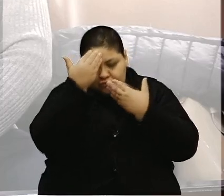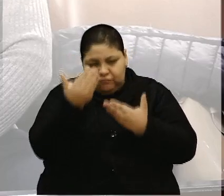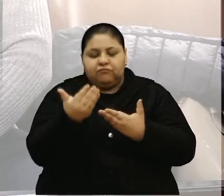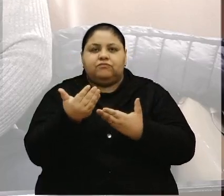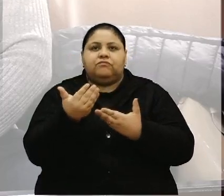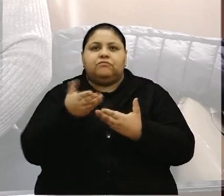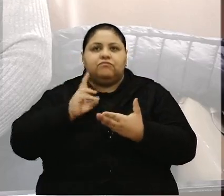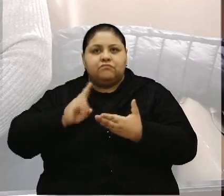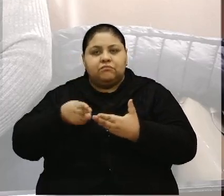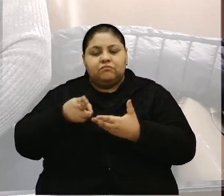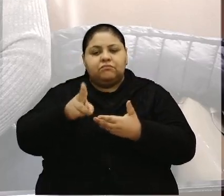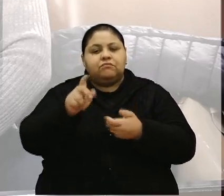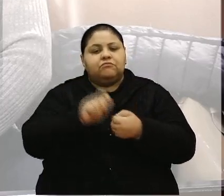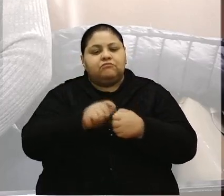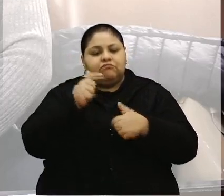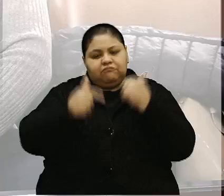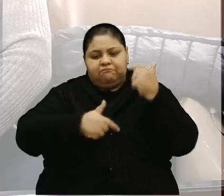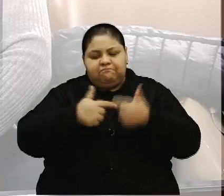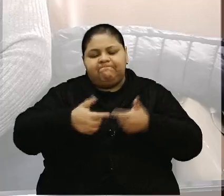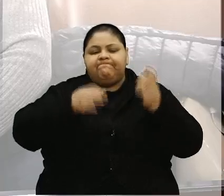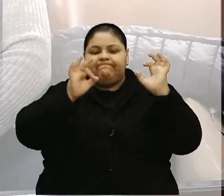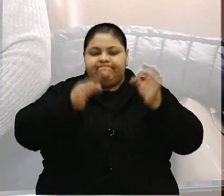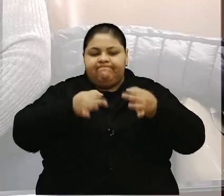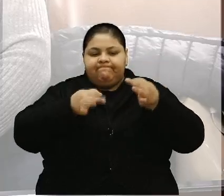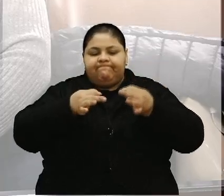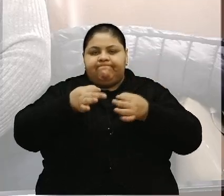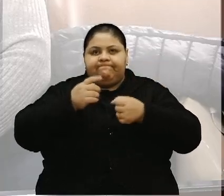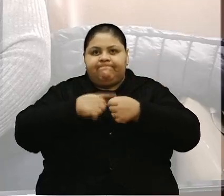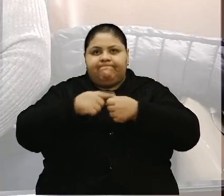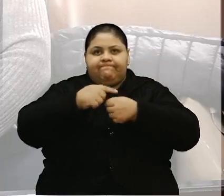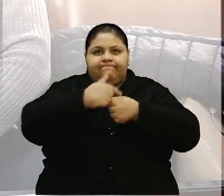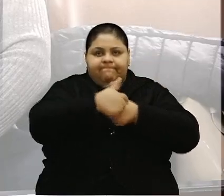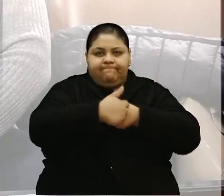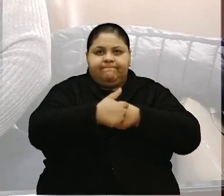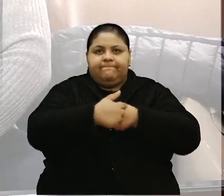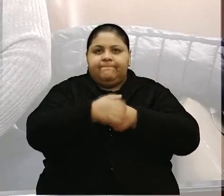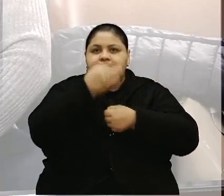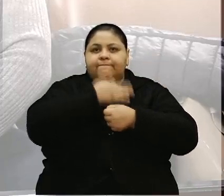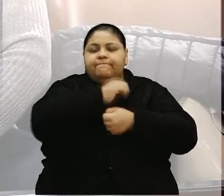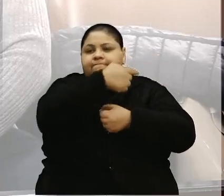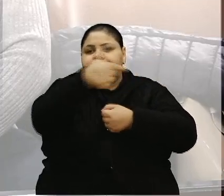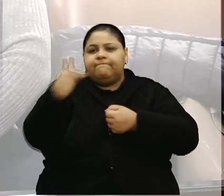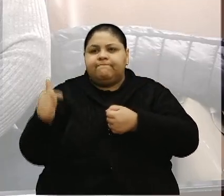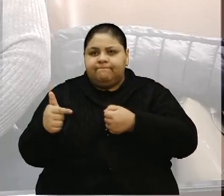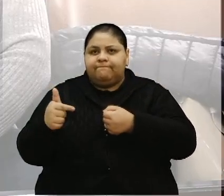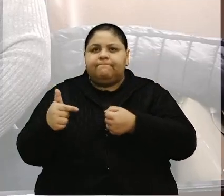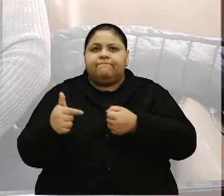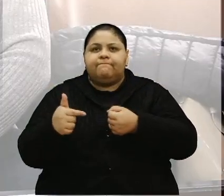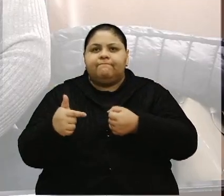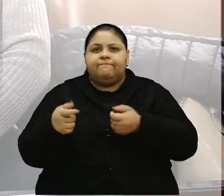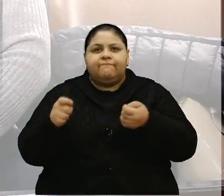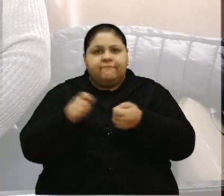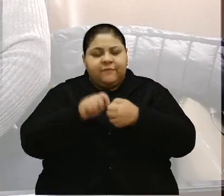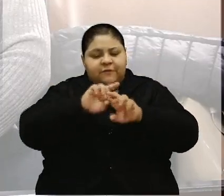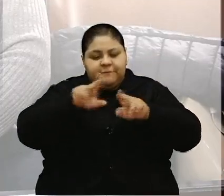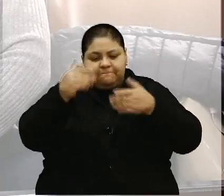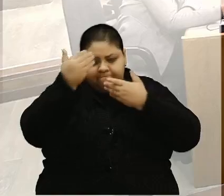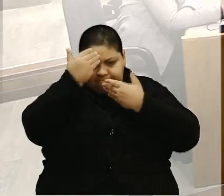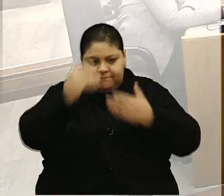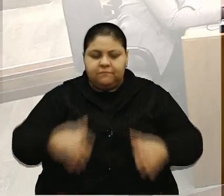e continuo fazendo esse trabalho maravilhoso para a cidade de Caxias do Sul e outra cidade, que vocês estão fazendo a diferença.